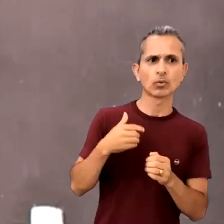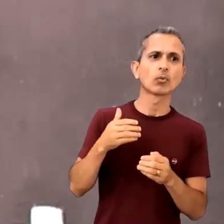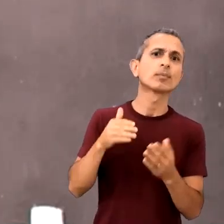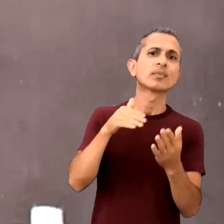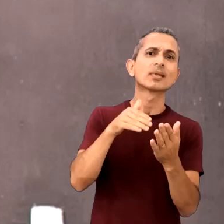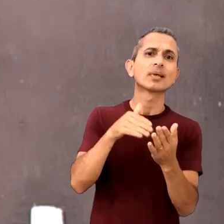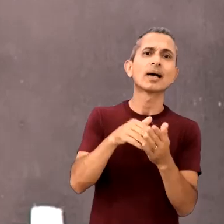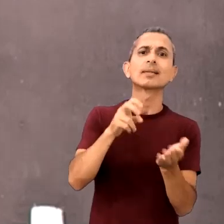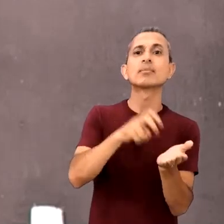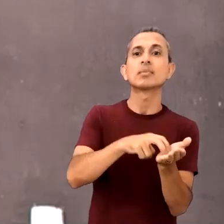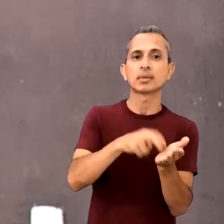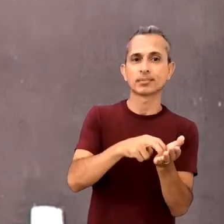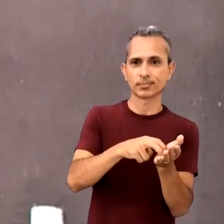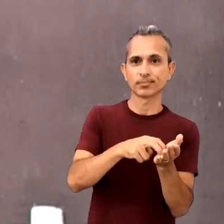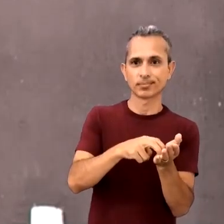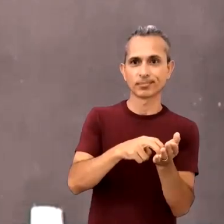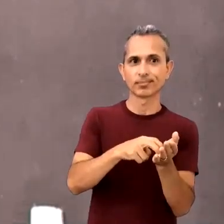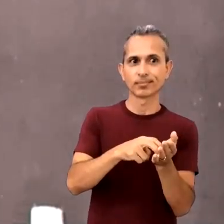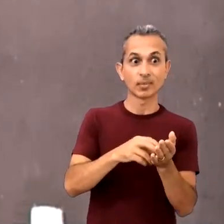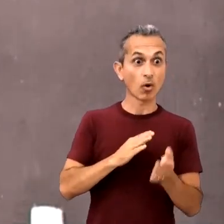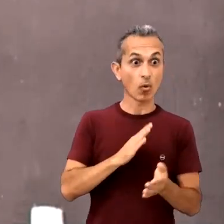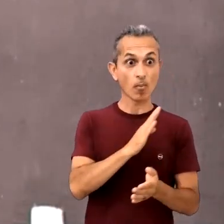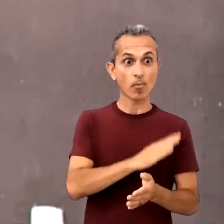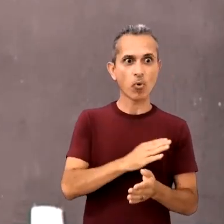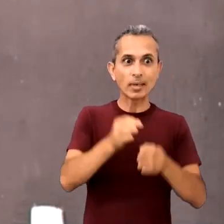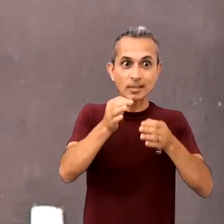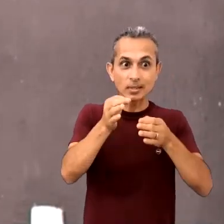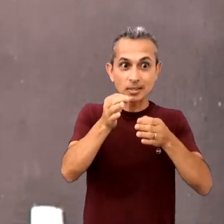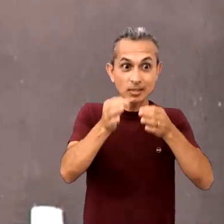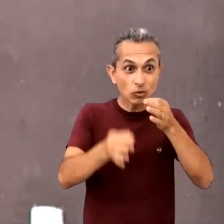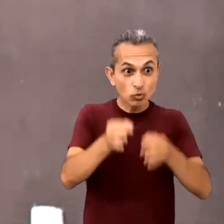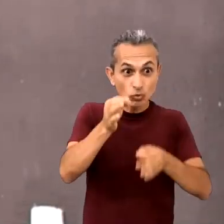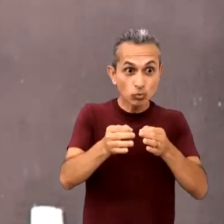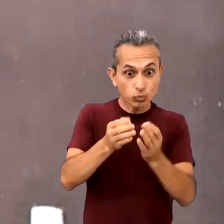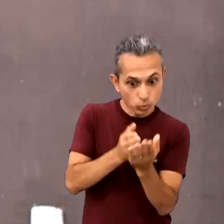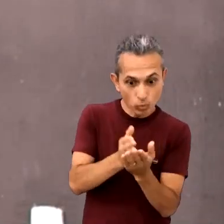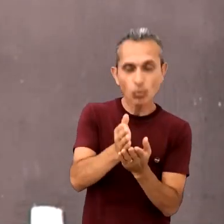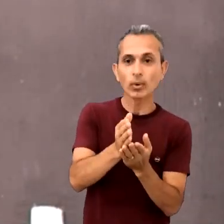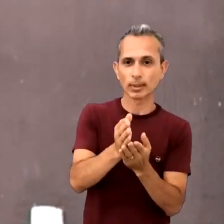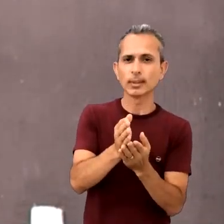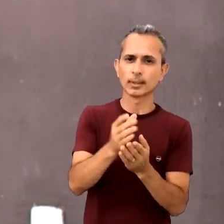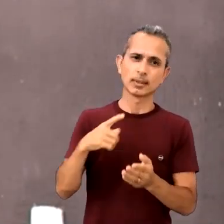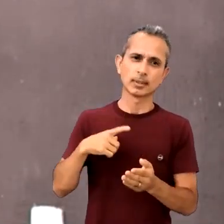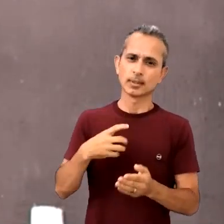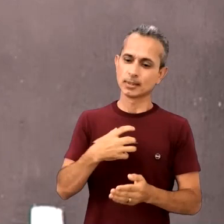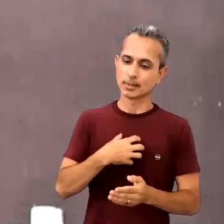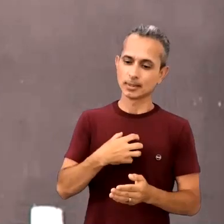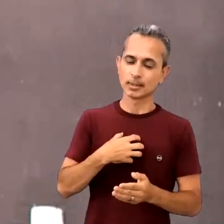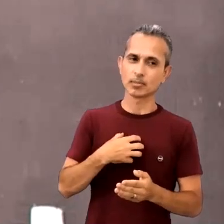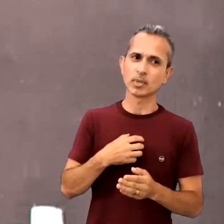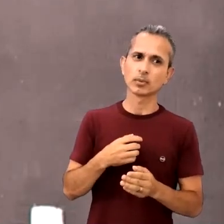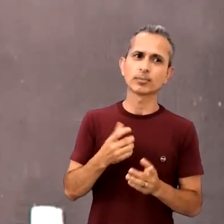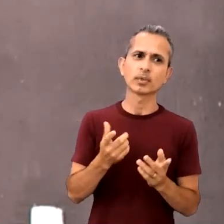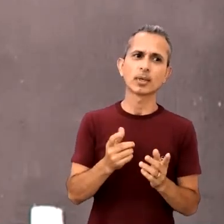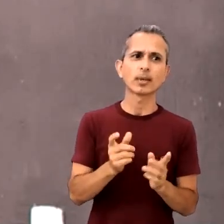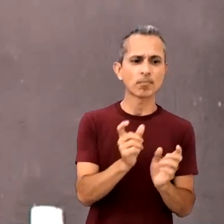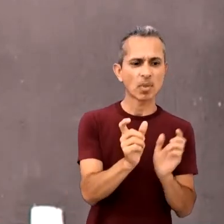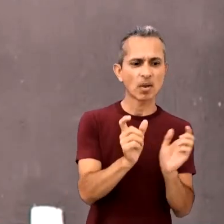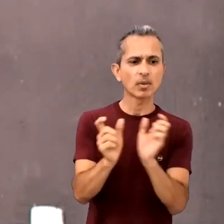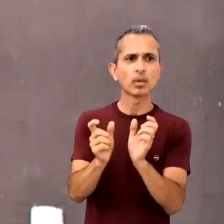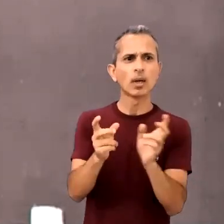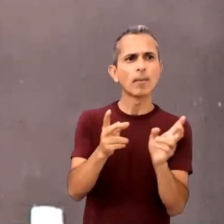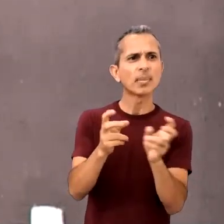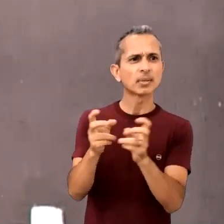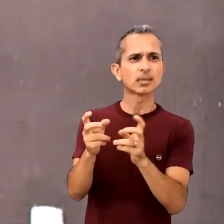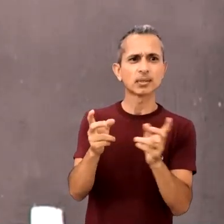Boaz é um homem tão justo e correto, que apesar do sentimento dele por ela também, nas palavras aqui, É porque a gente é uma